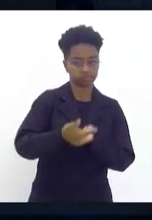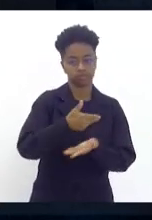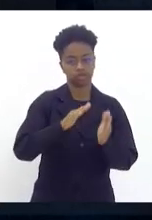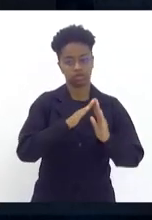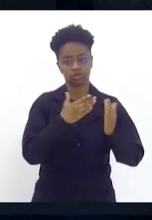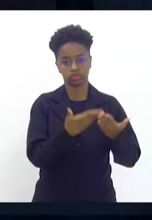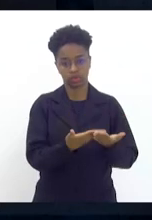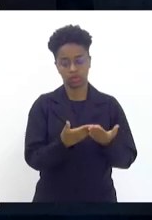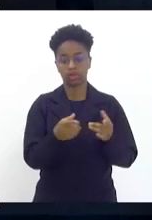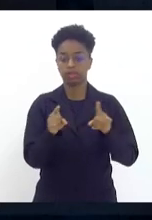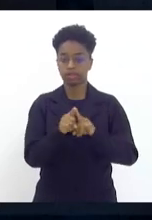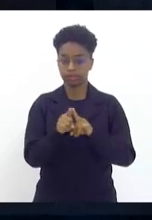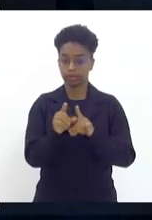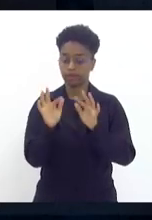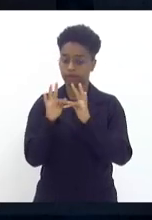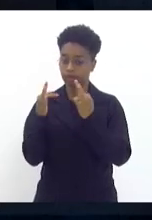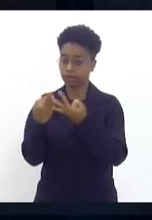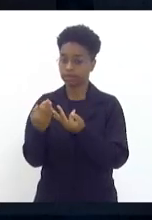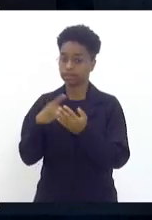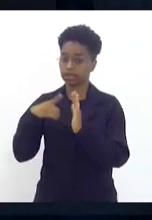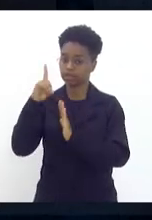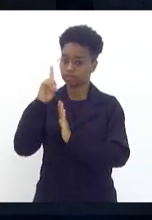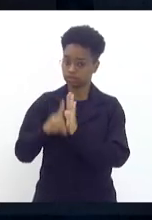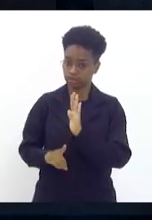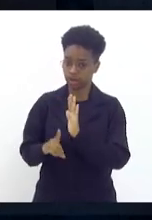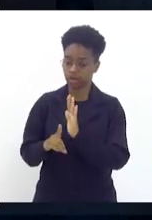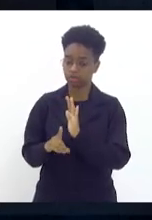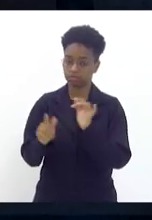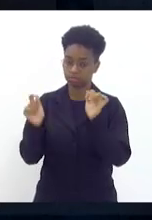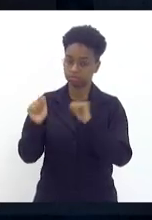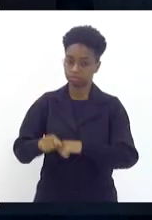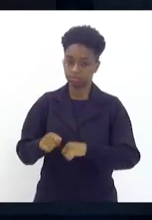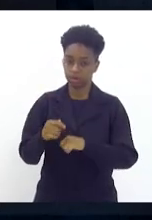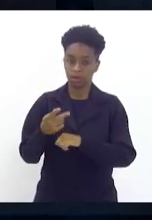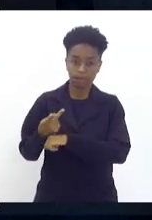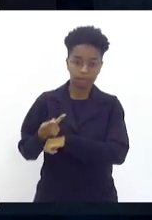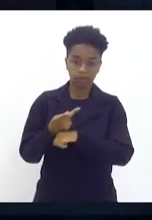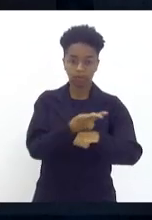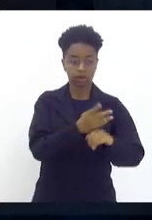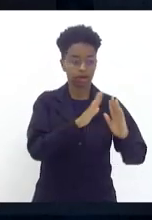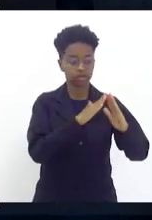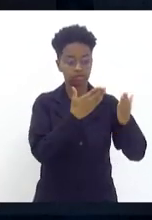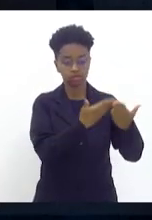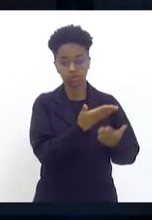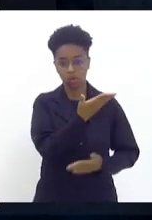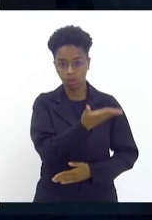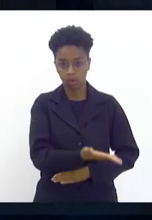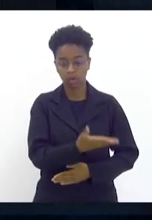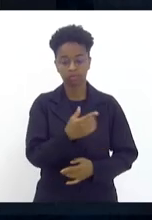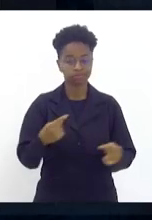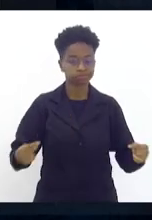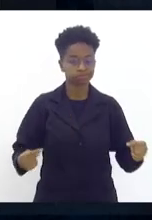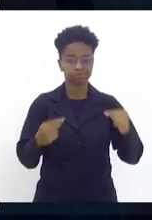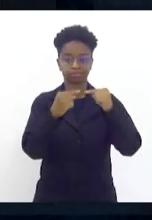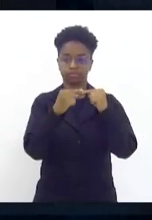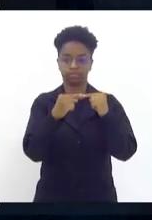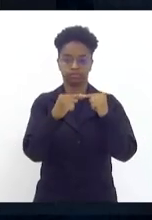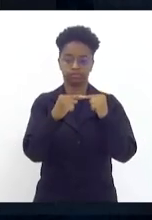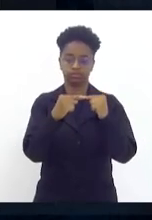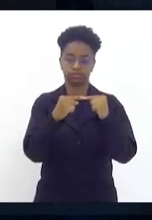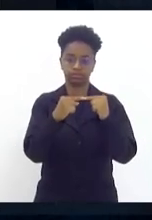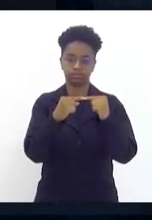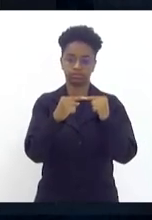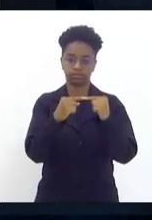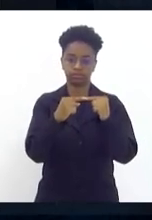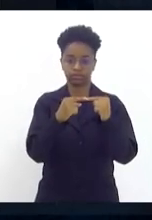E a família tem o direito de poder buscar uma escola que se ajuste, não é, à